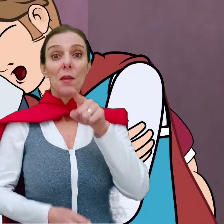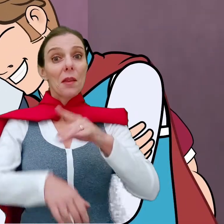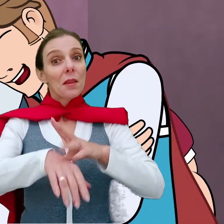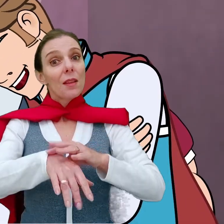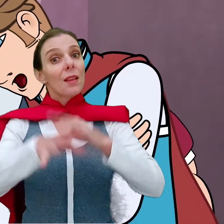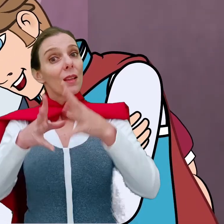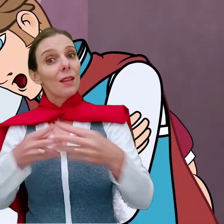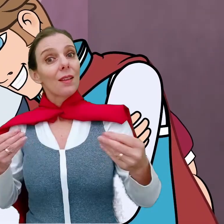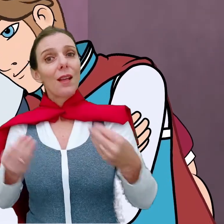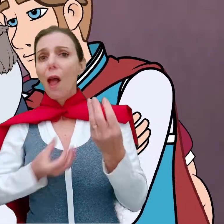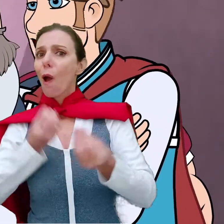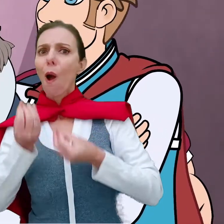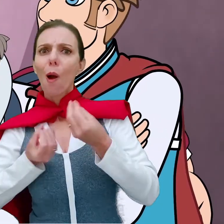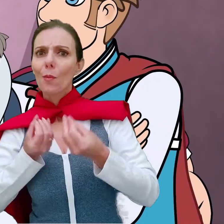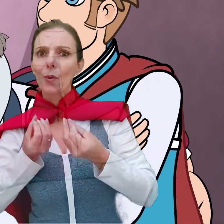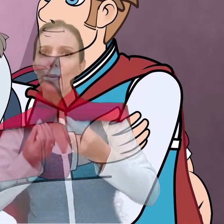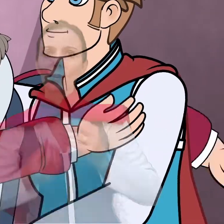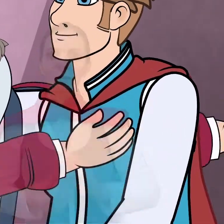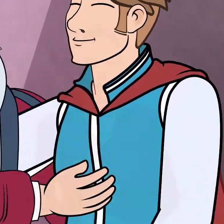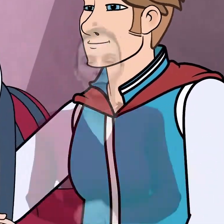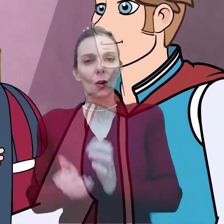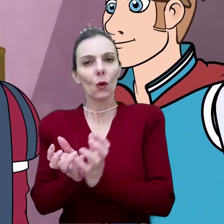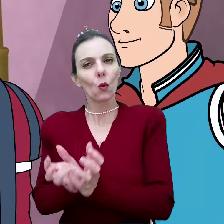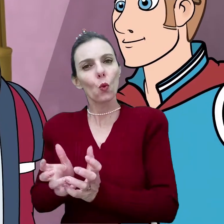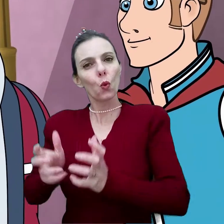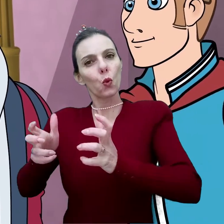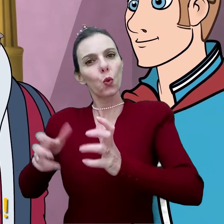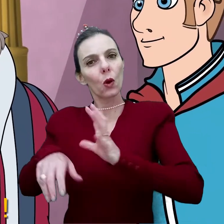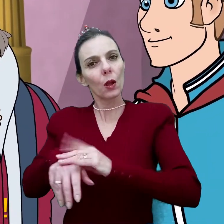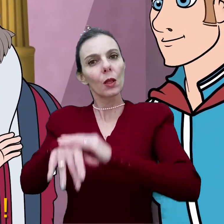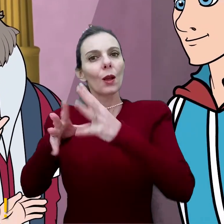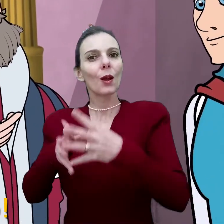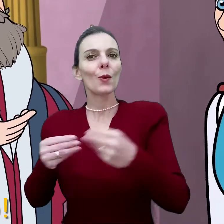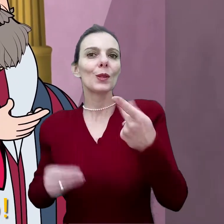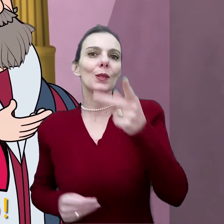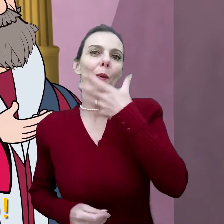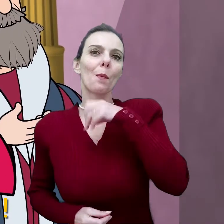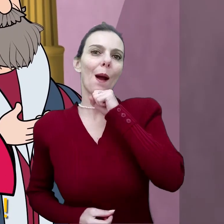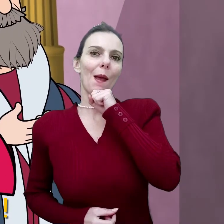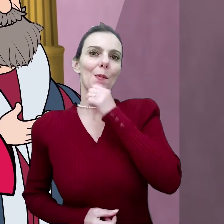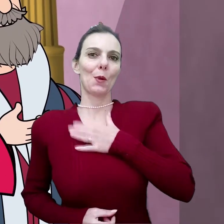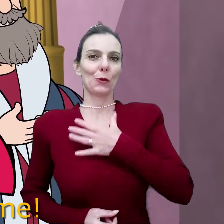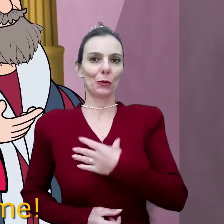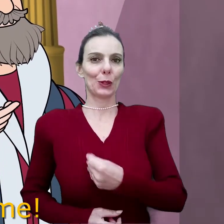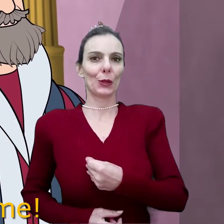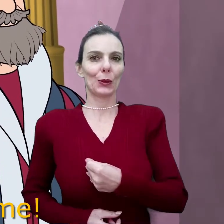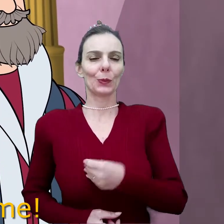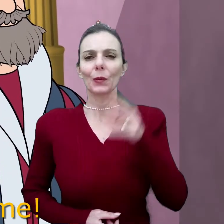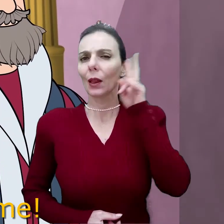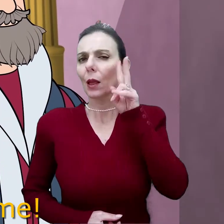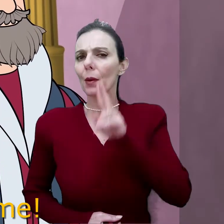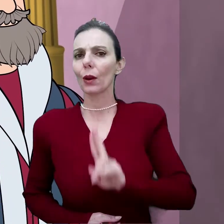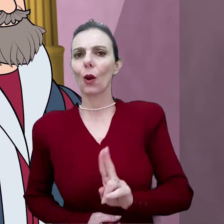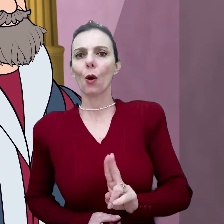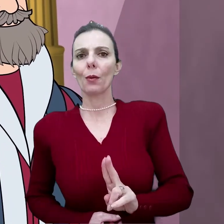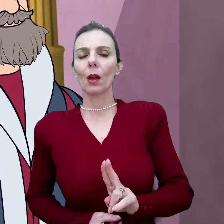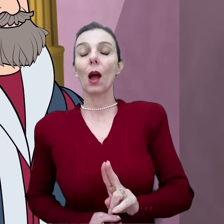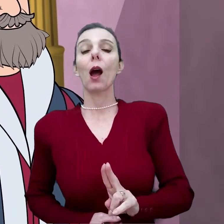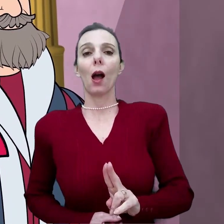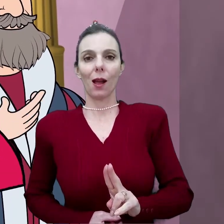Papai, você se curou. Como isso aconteceu? Uma erva medicinal curou seu pai, meu filho. Deixe-me lembrar o